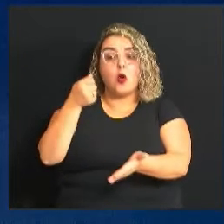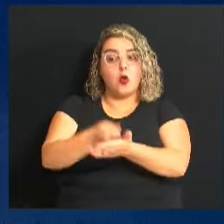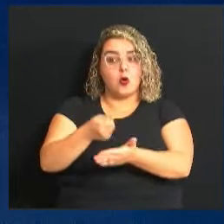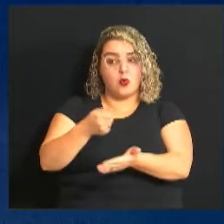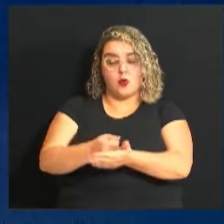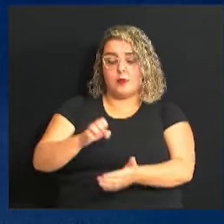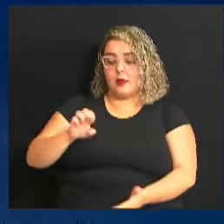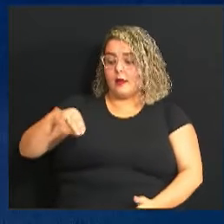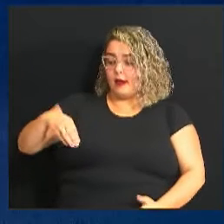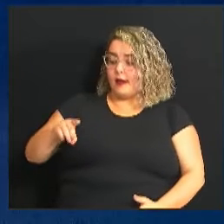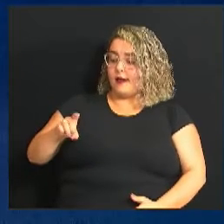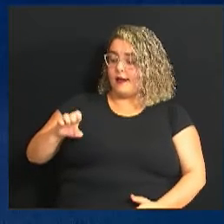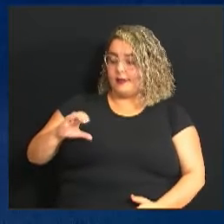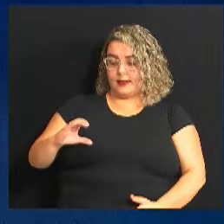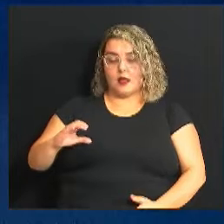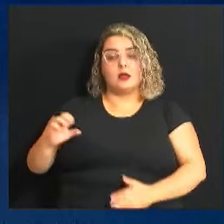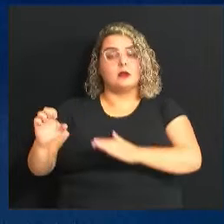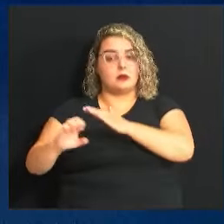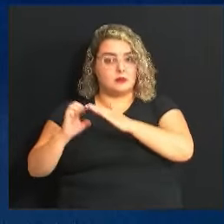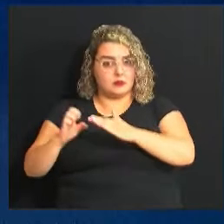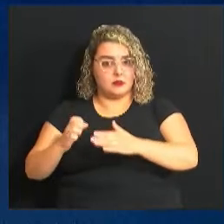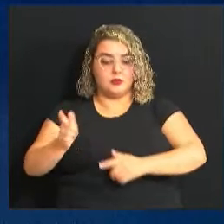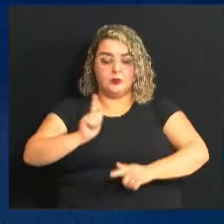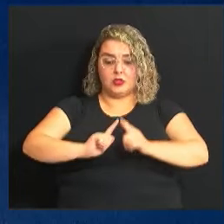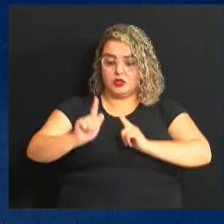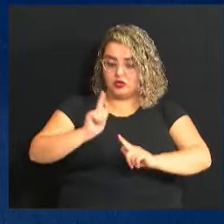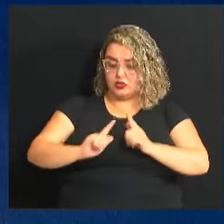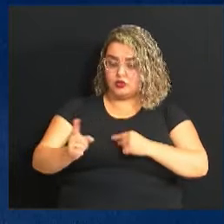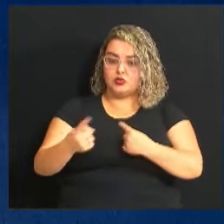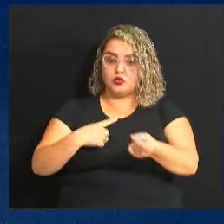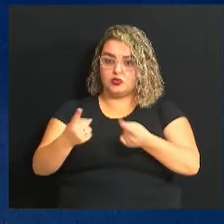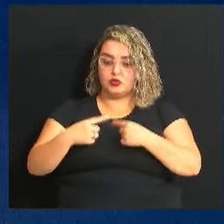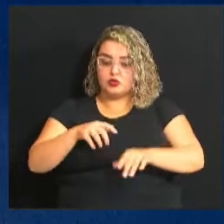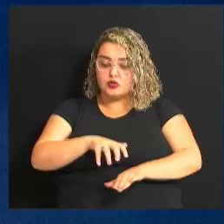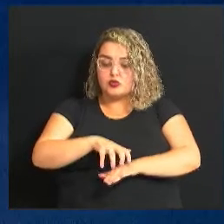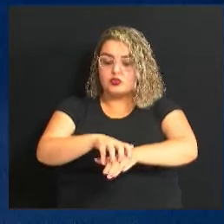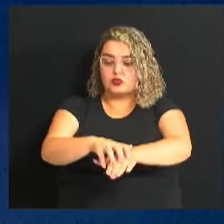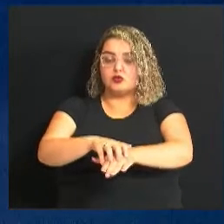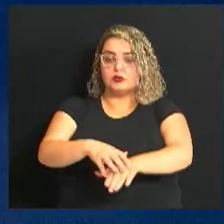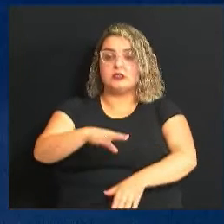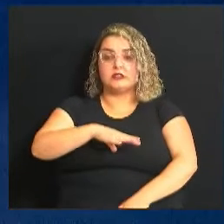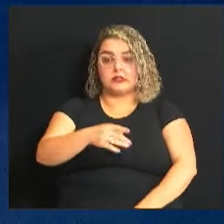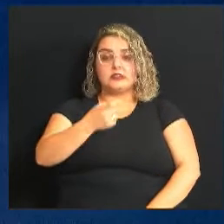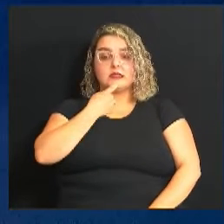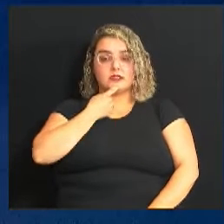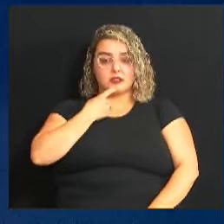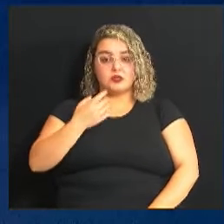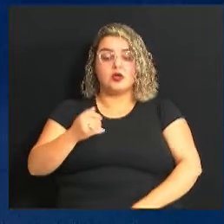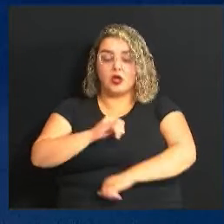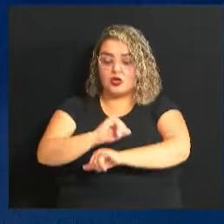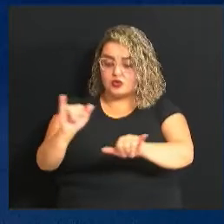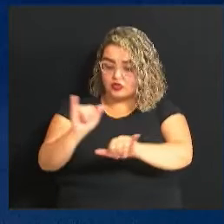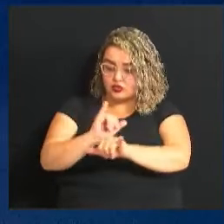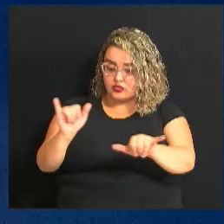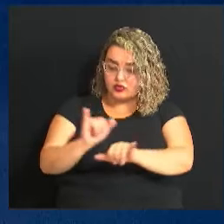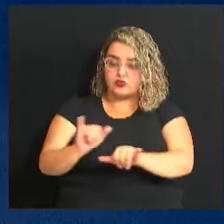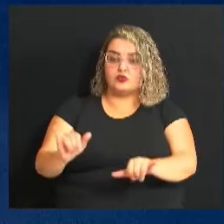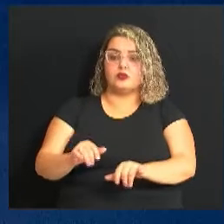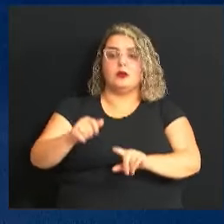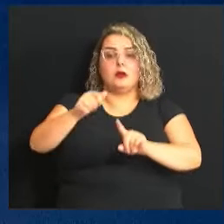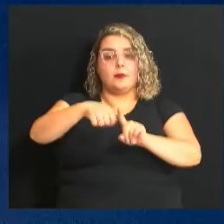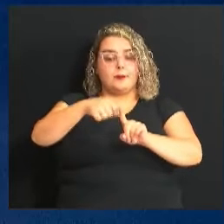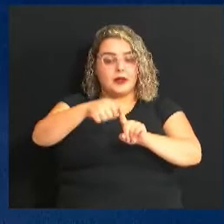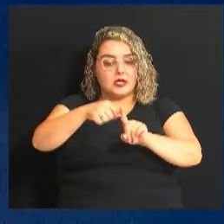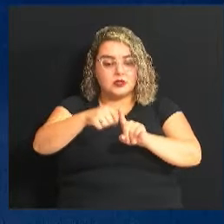INDEC, empresa responsável pela gestão do trânsito e transporte de Campinas, a divulgar mensalmente uma